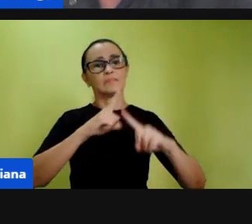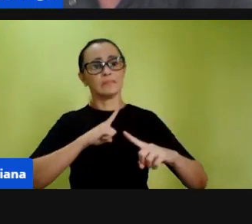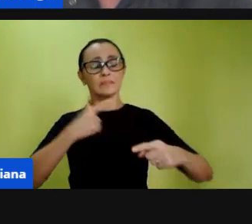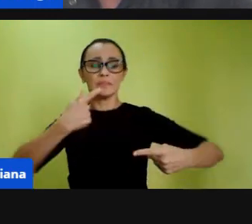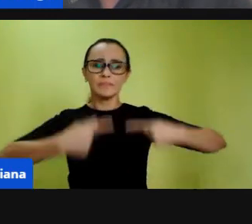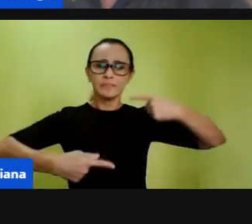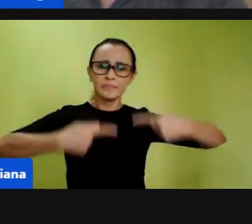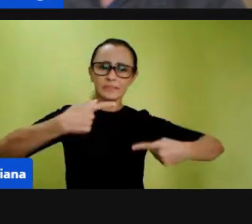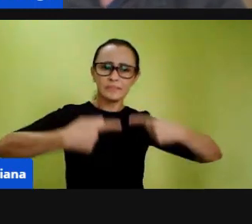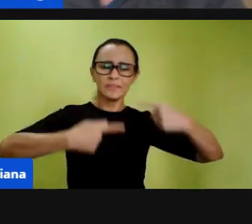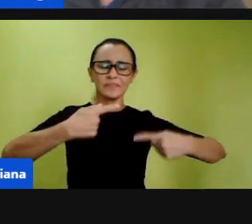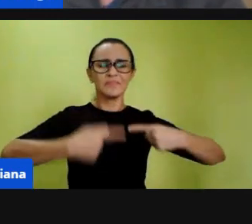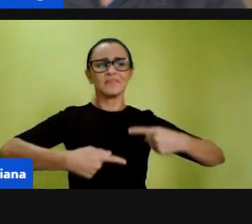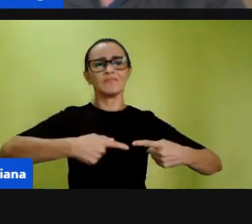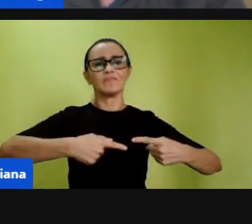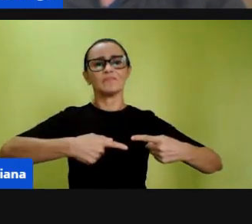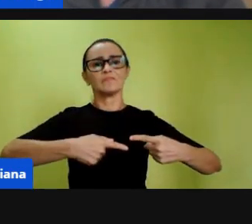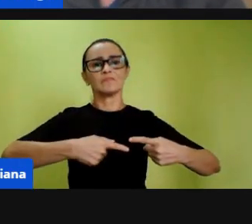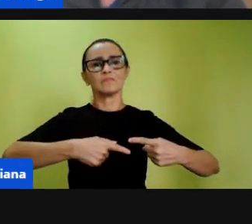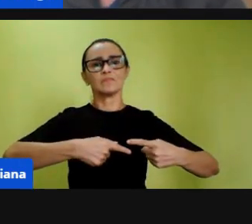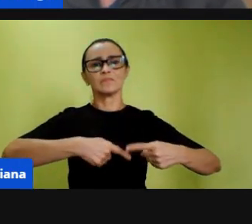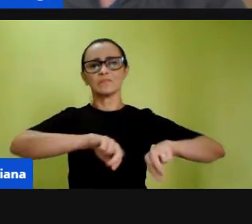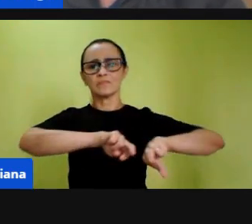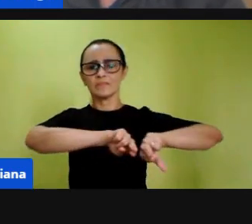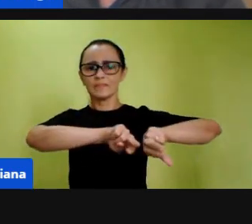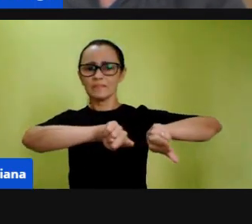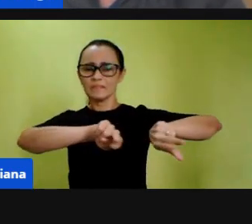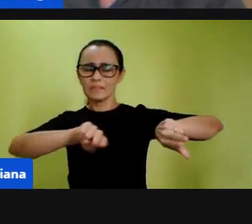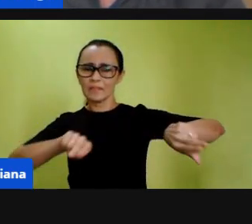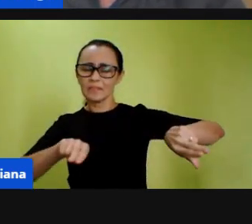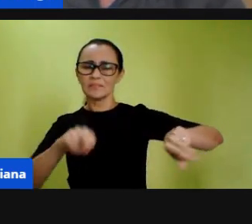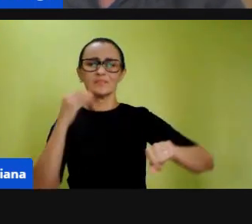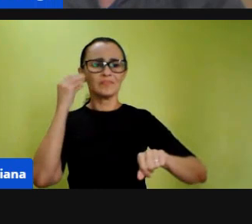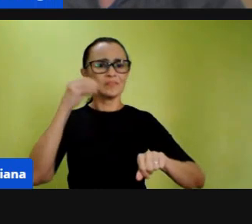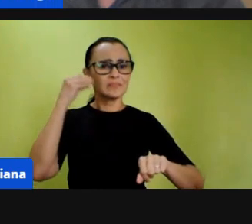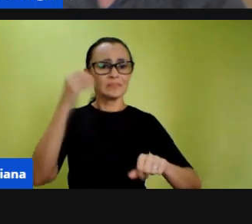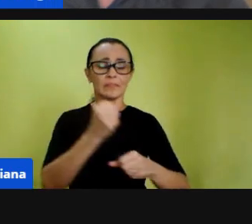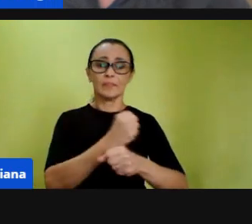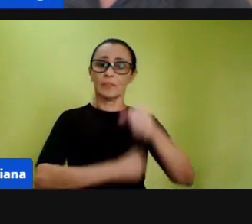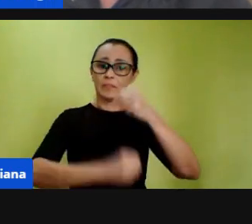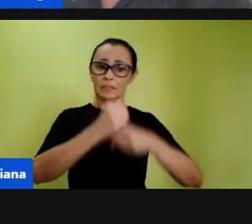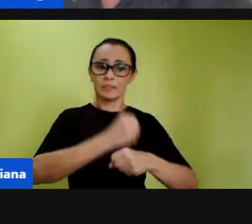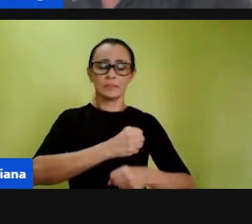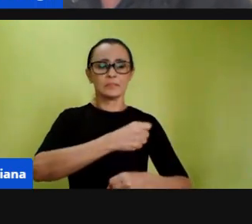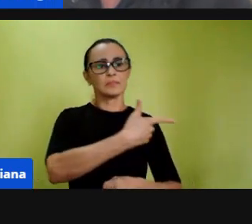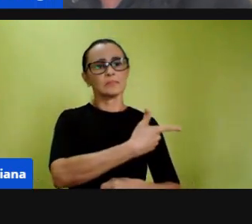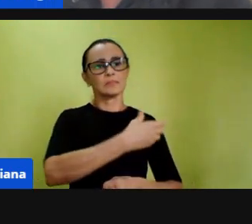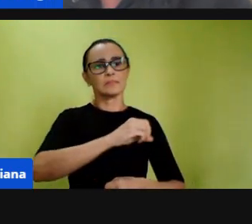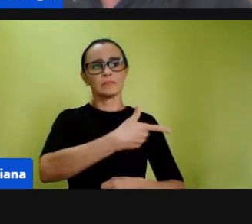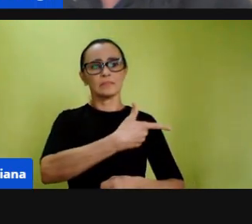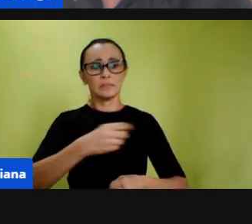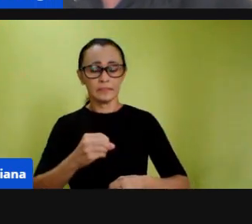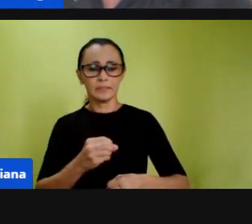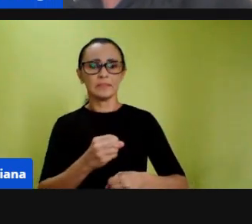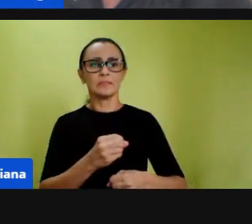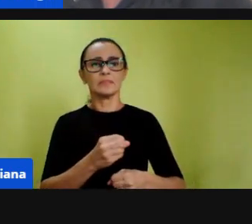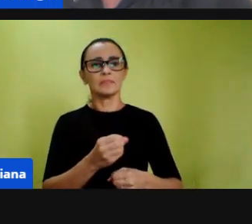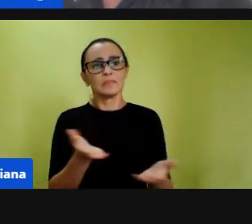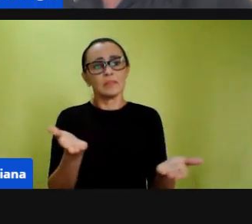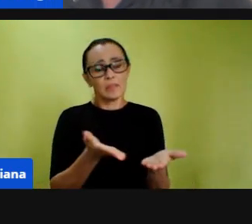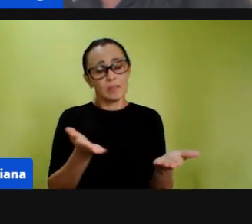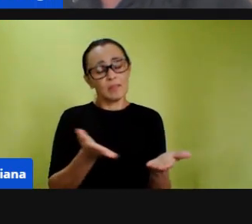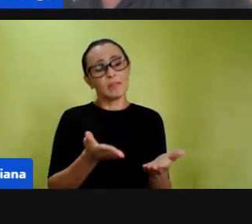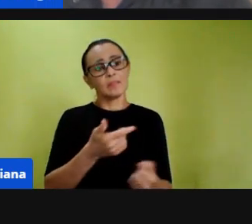educação. Desafios que foram experienciados em 2020 e que neste ano foram